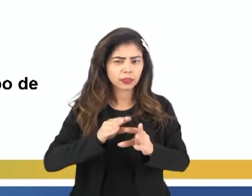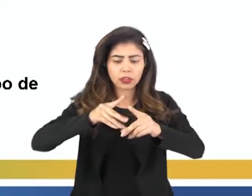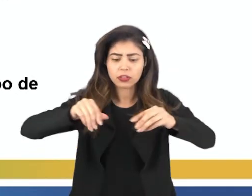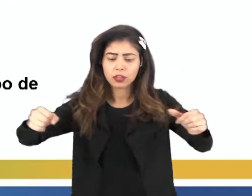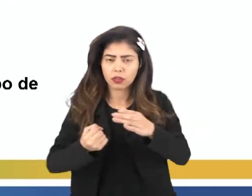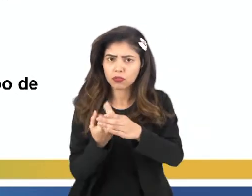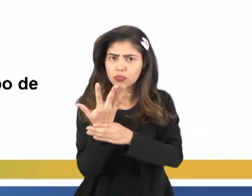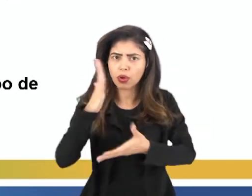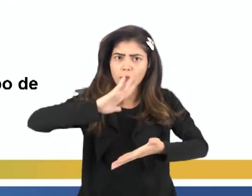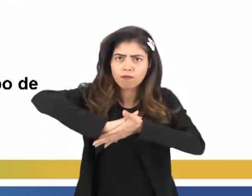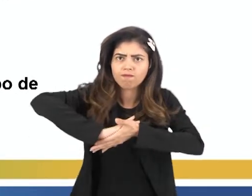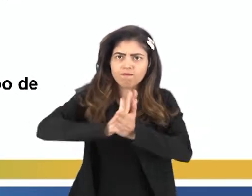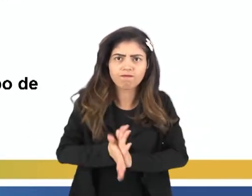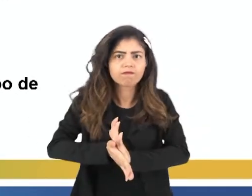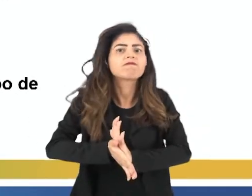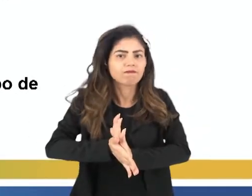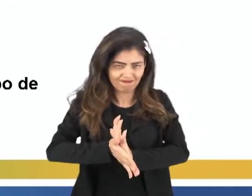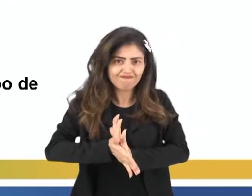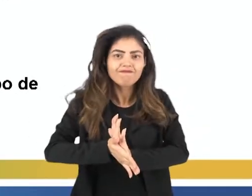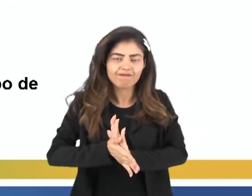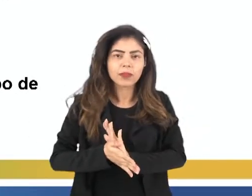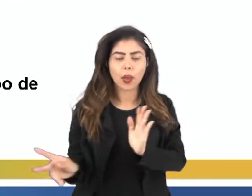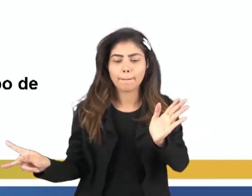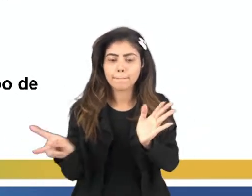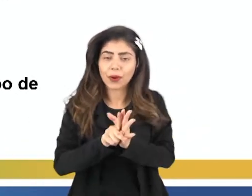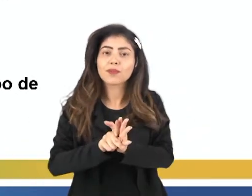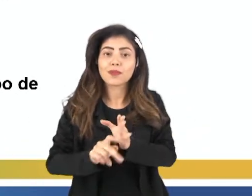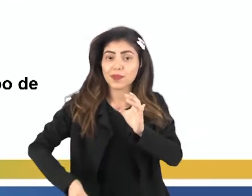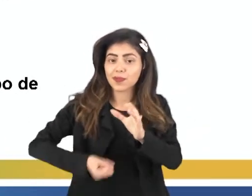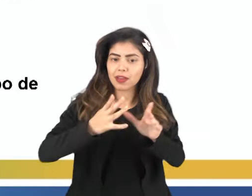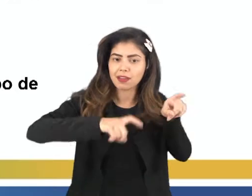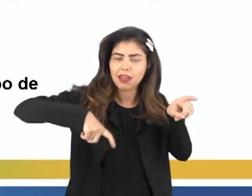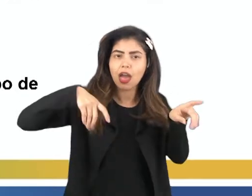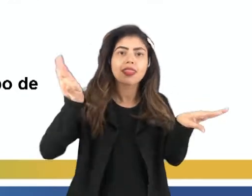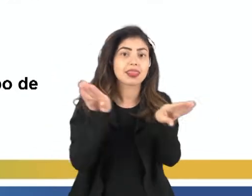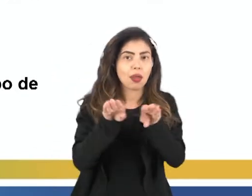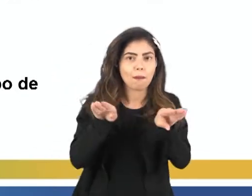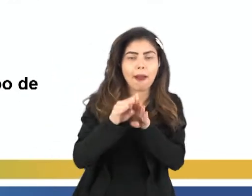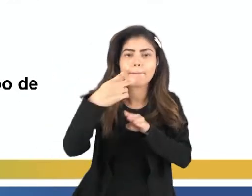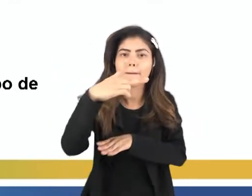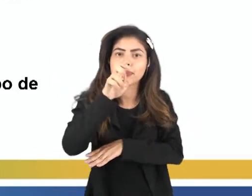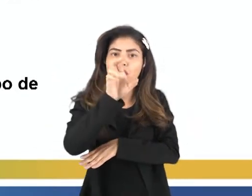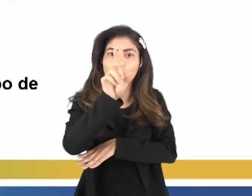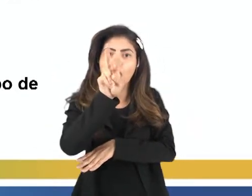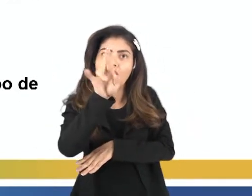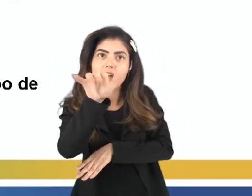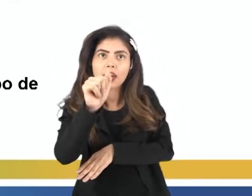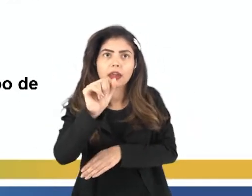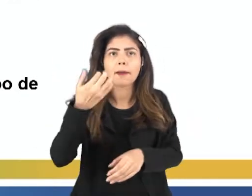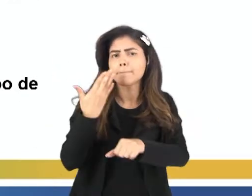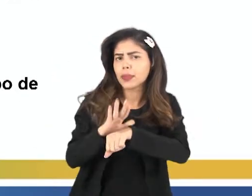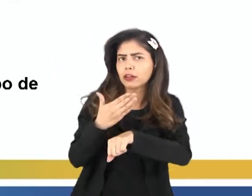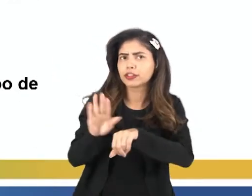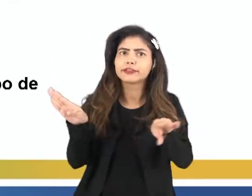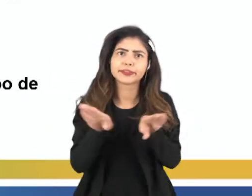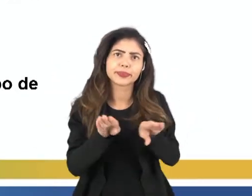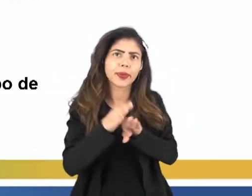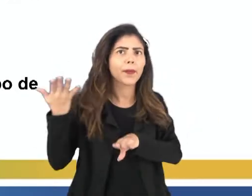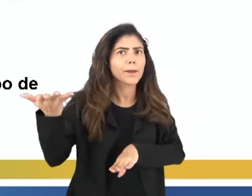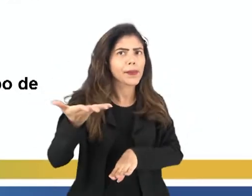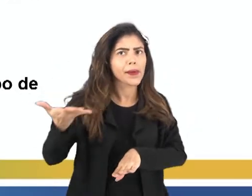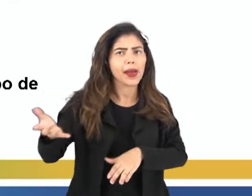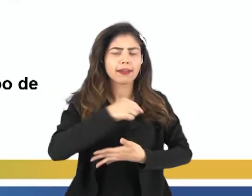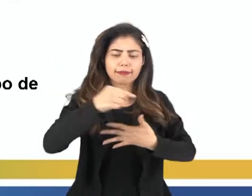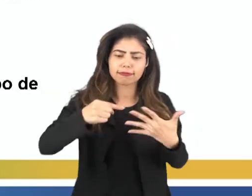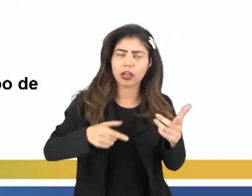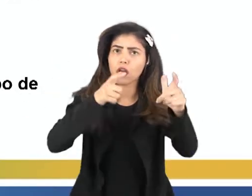daninhas. Isso é aplicado tanto para a agricultura como para a pecuária. Dicas práticas com base em elementos